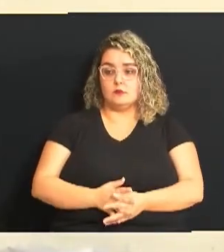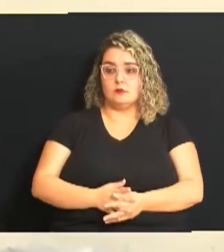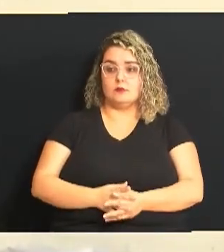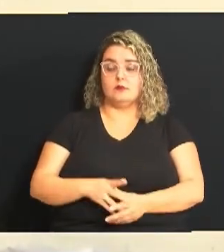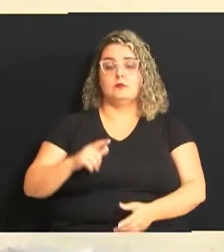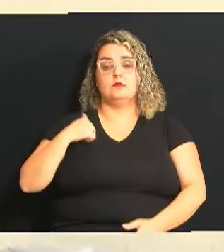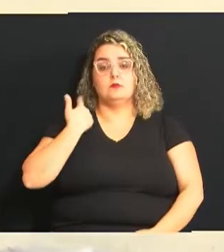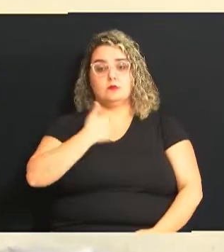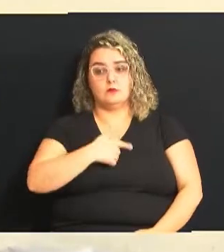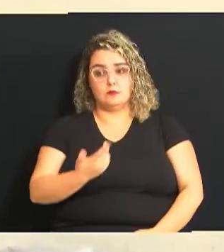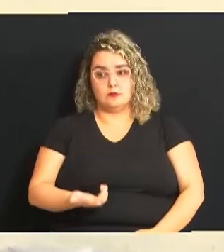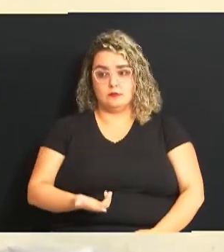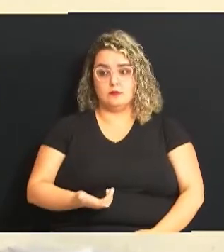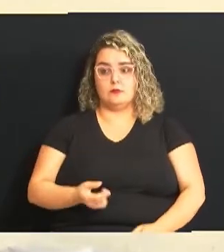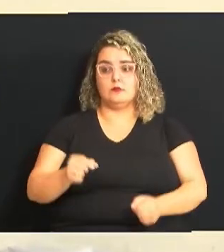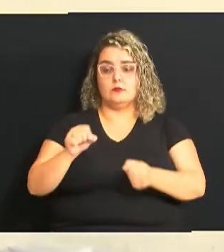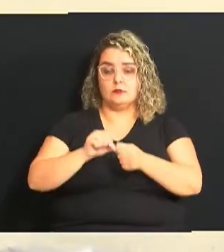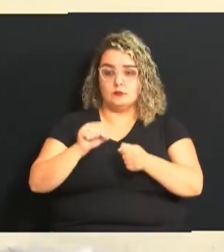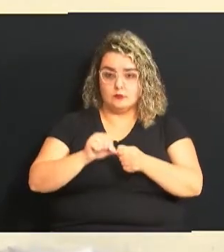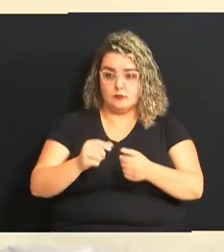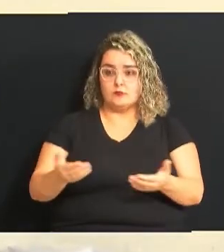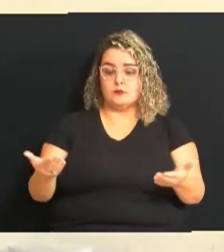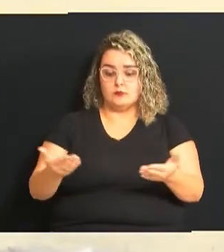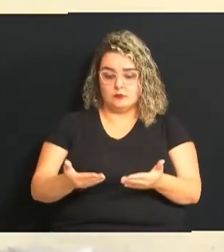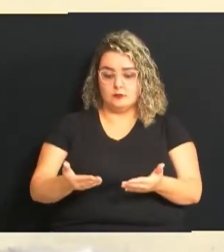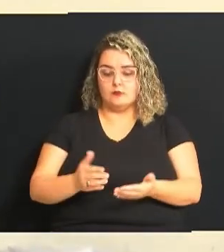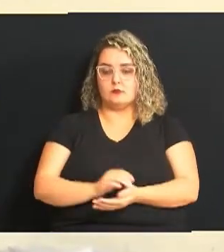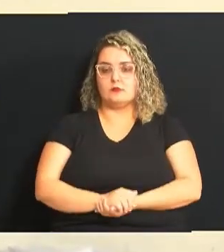estamos fazendo isso hoje,